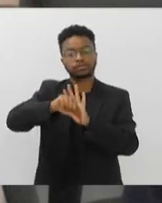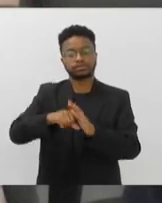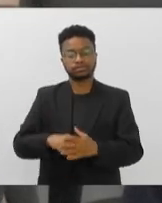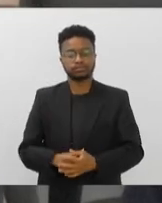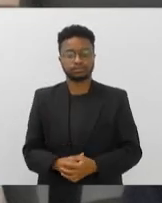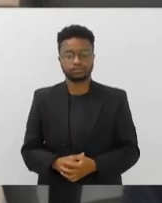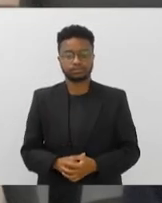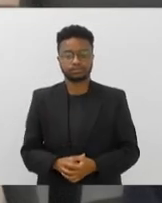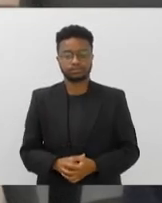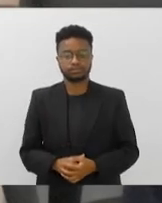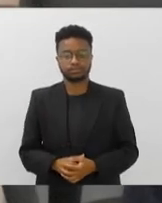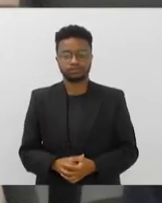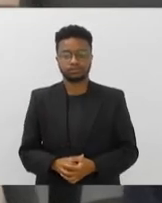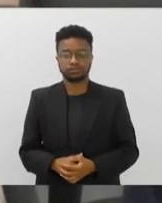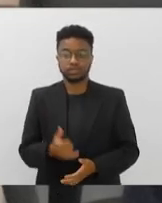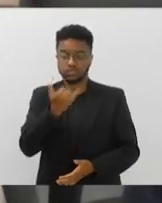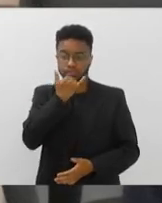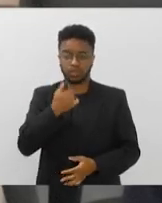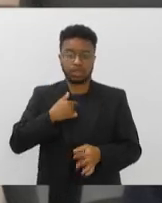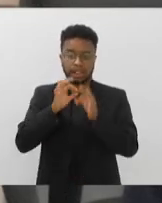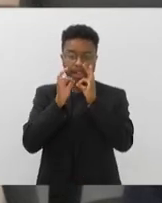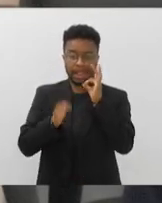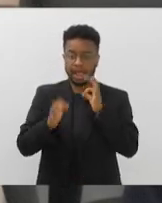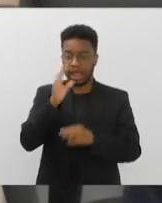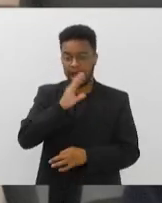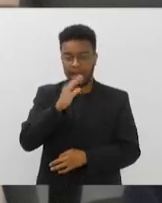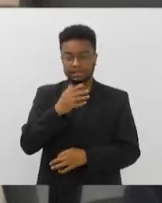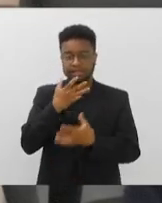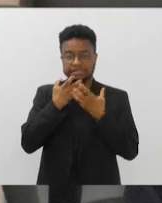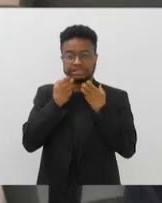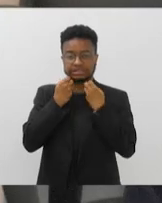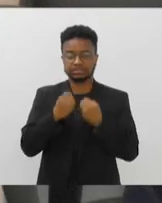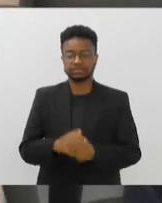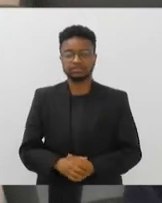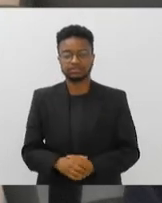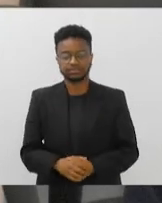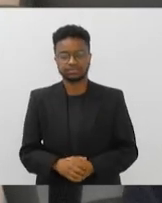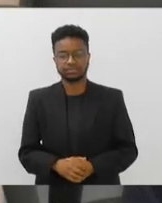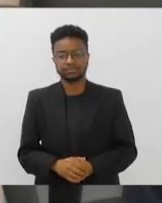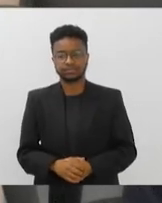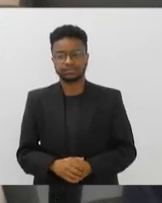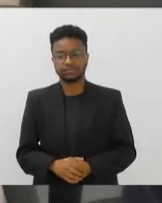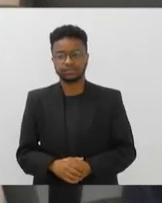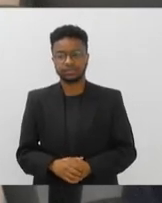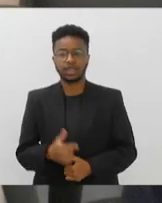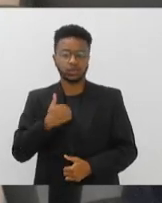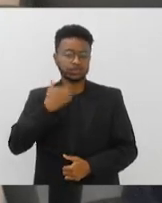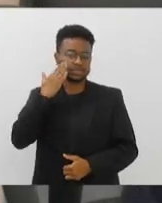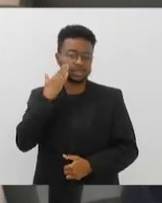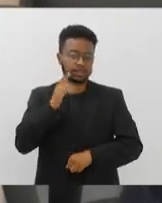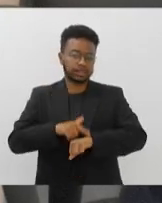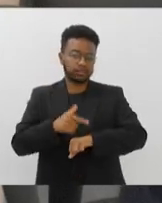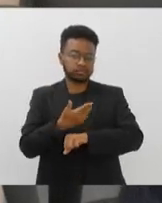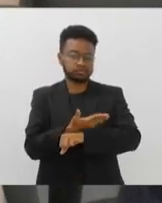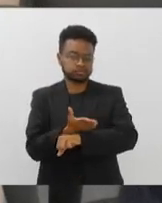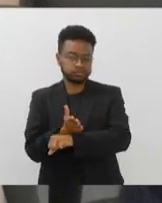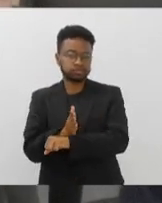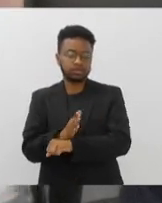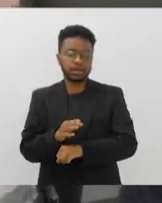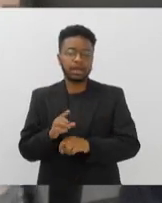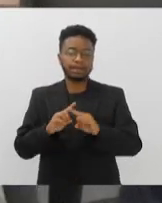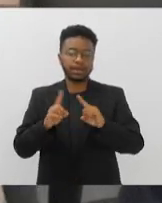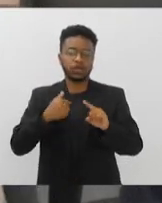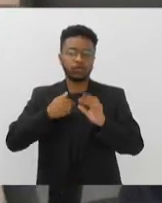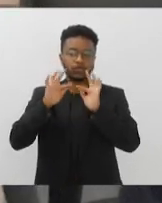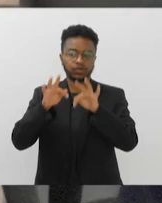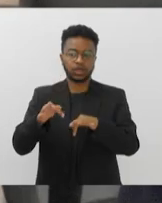infracional Desculpa falei tão rápido secou a boca eh d e e já já sei que o meu tempo tá acabando Então já já já vou pro